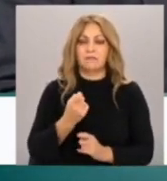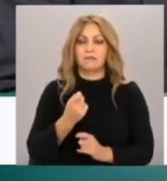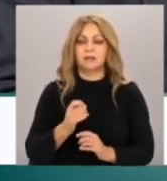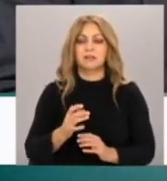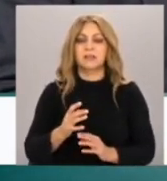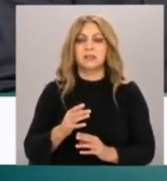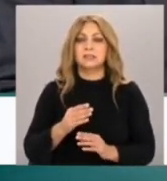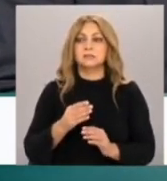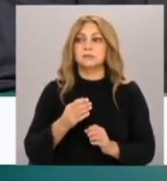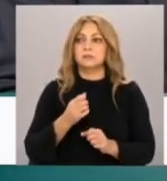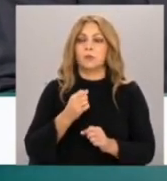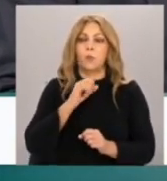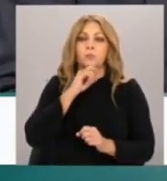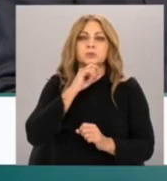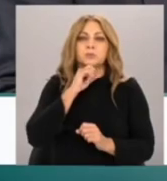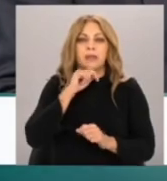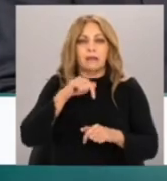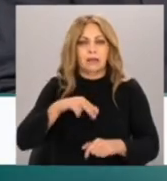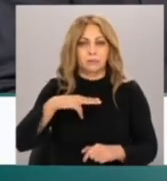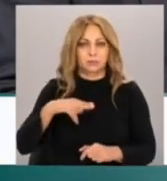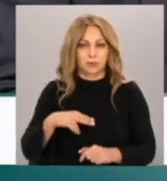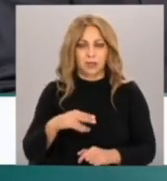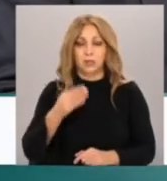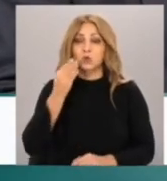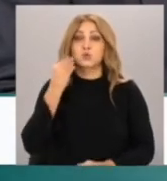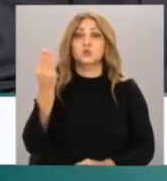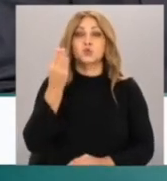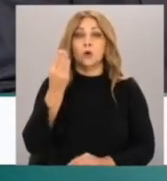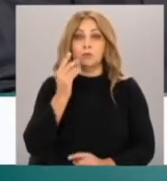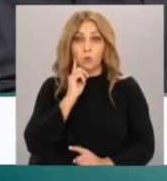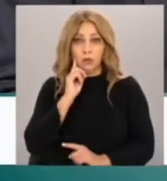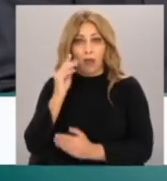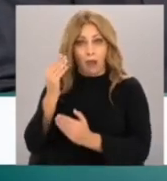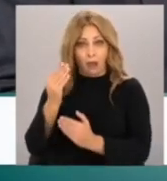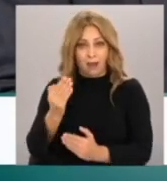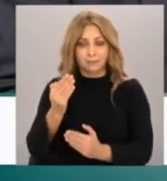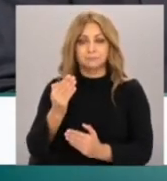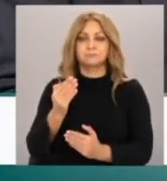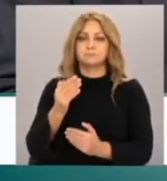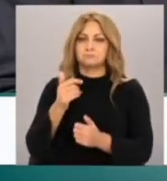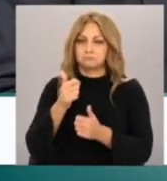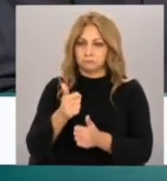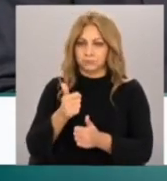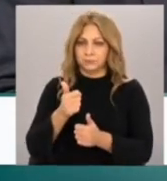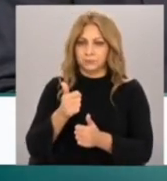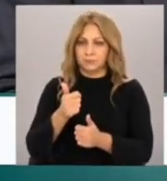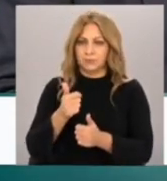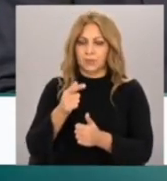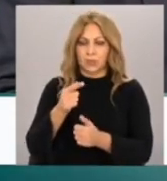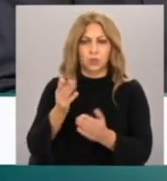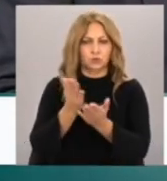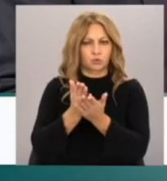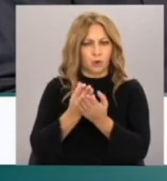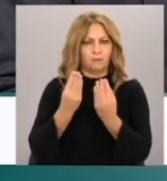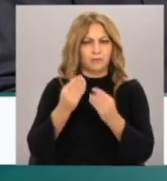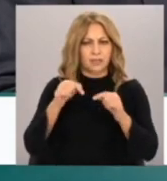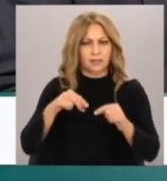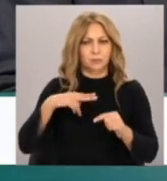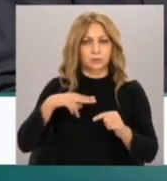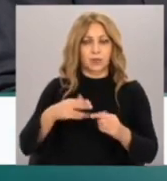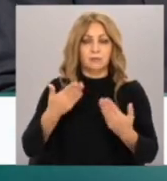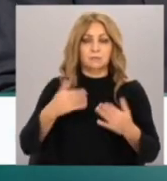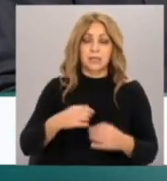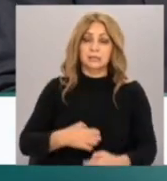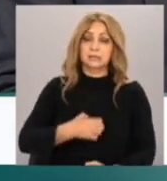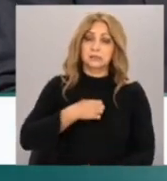em Portugal a emergência que faz com os jovens mais qualificados os tais estão a falar e muito bem ter sido classificados e dos suplentes escolas em Portugal se